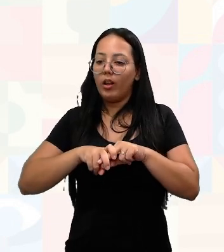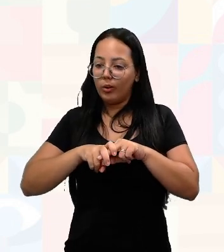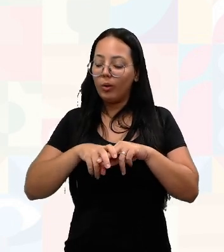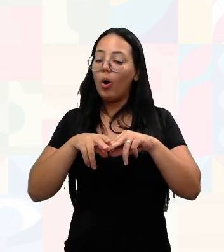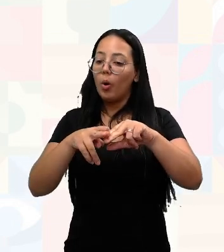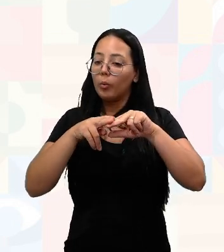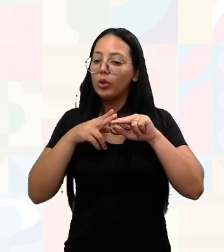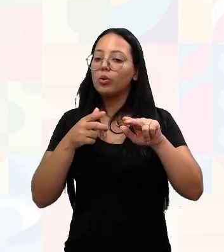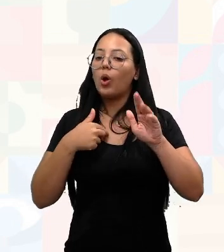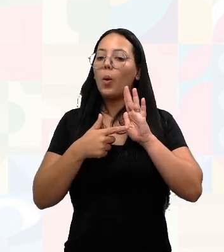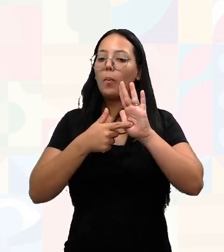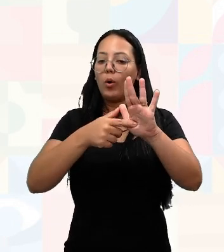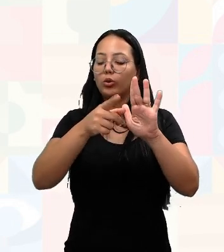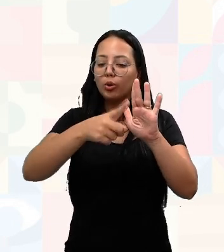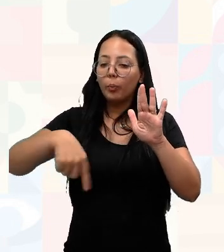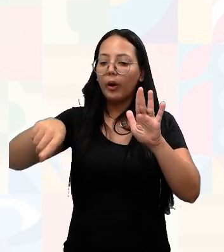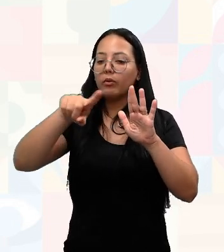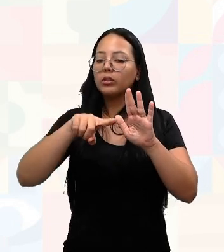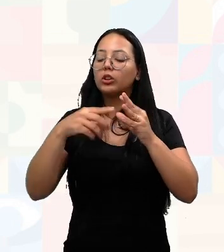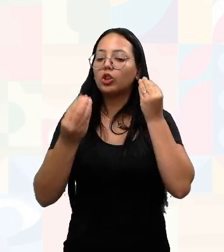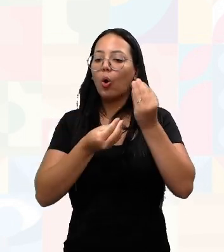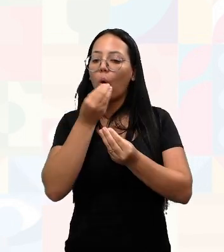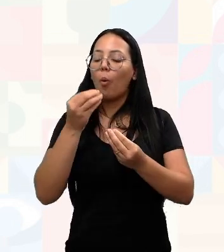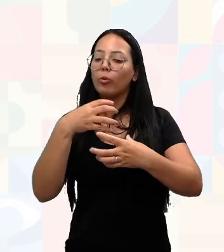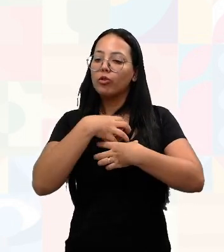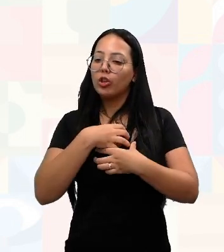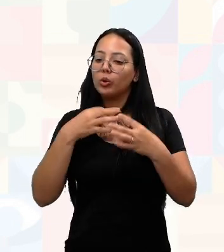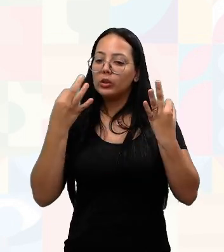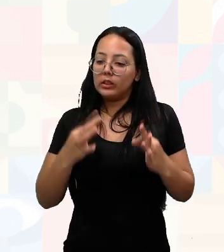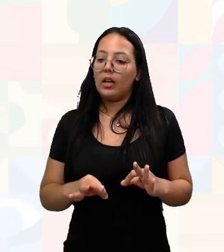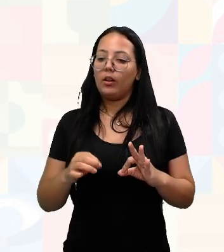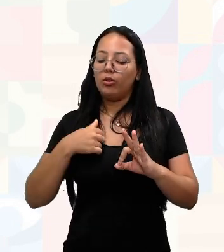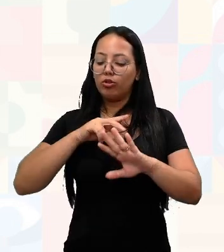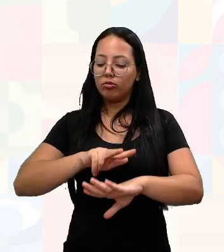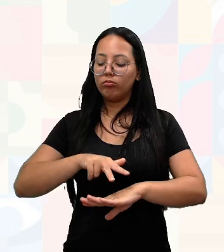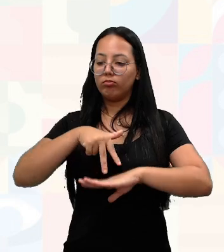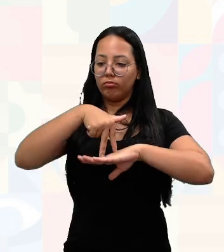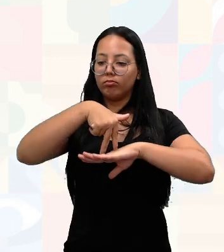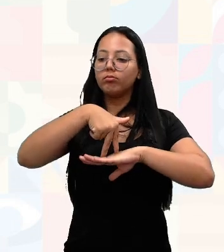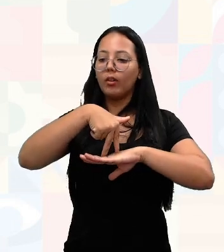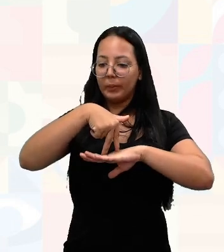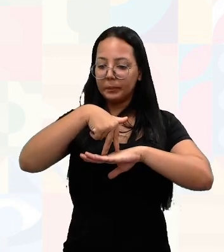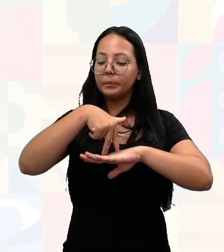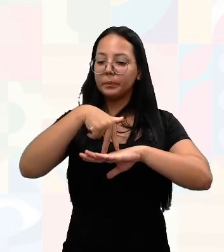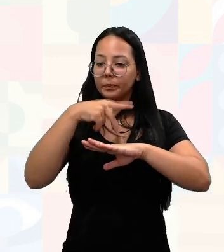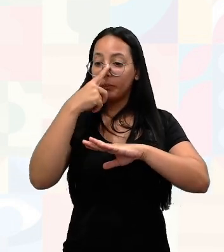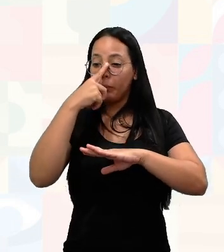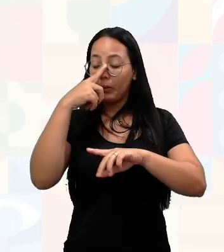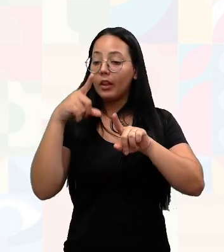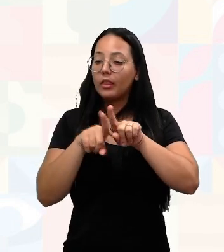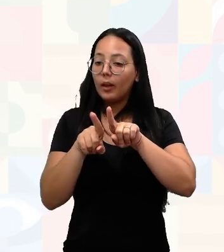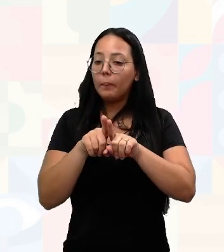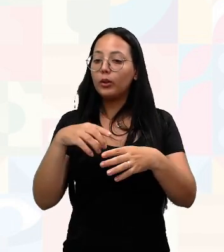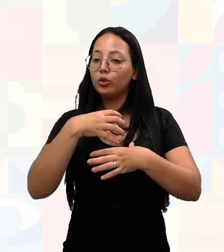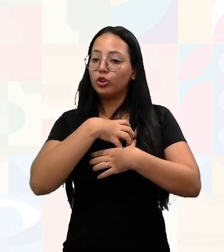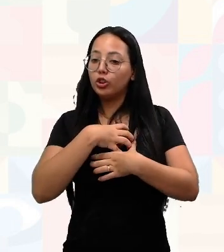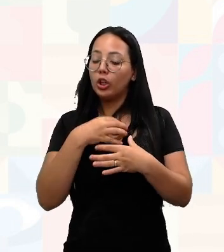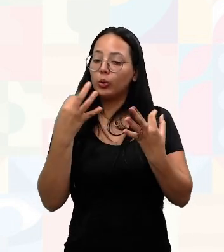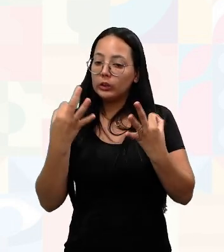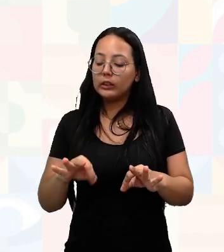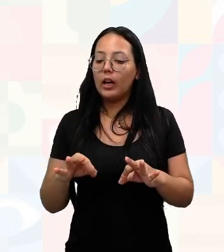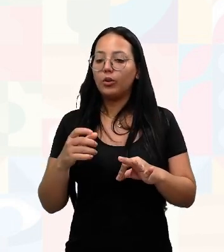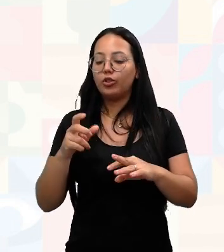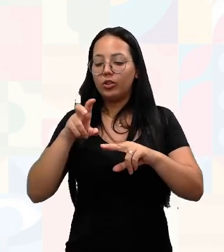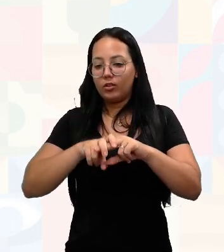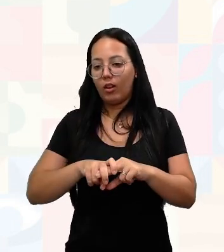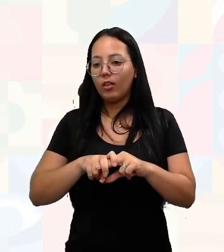trago aqui para vocês a forma correta de se ficar em pé e a forma correta de se ficar